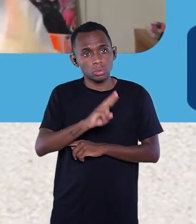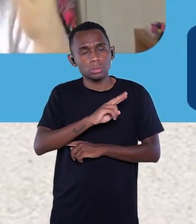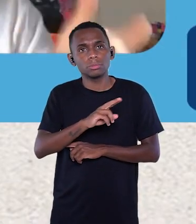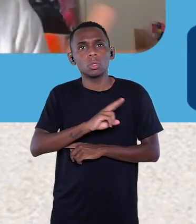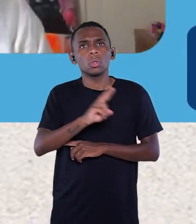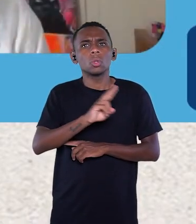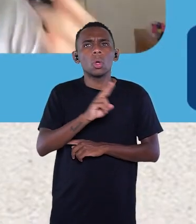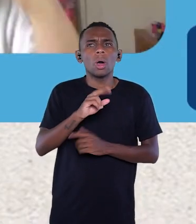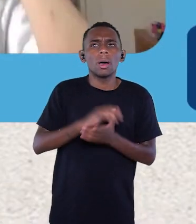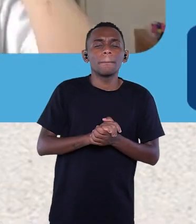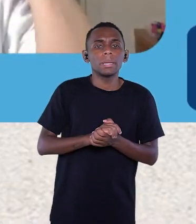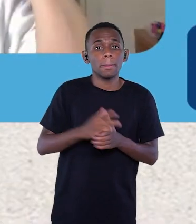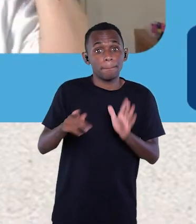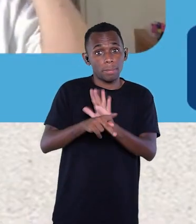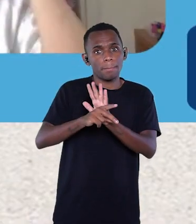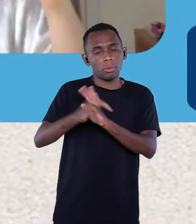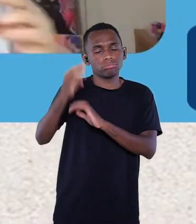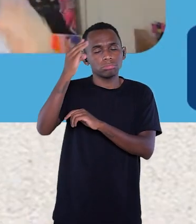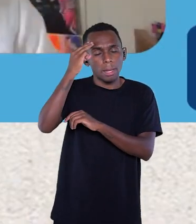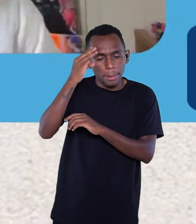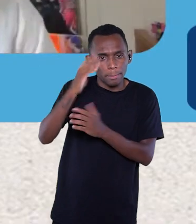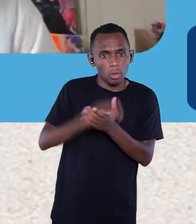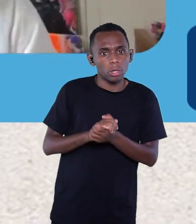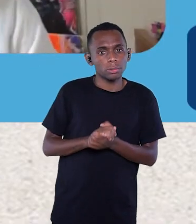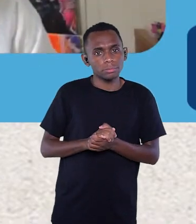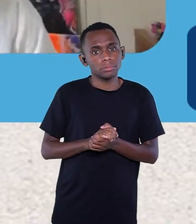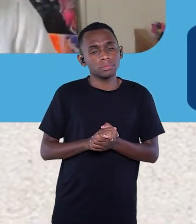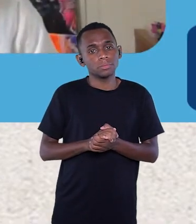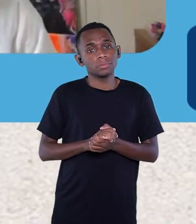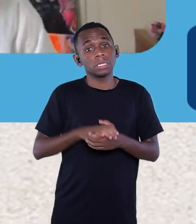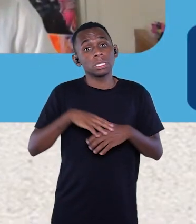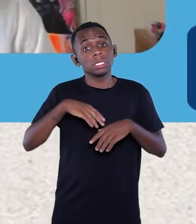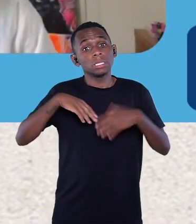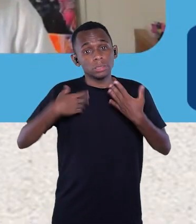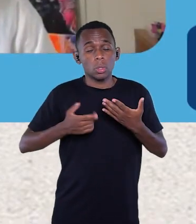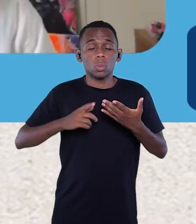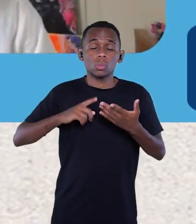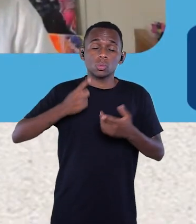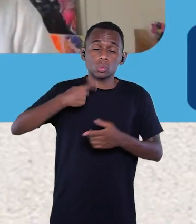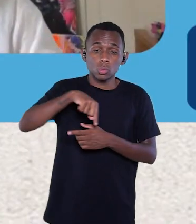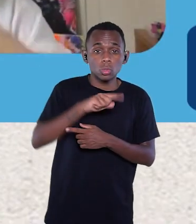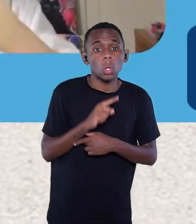ai, meu Deus, um rojão atado à memória, Rojão Atado à Memória, e a gente vai